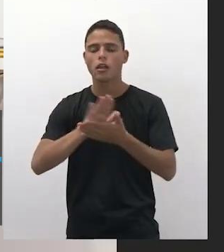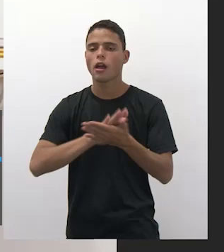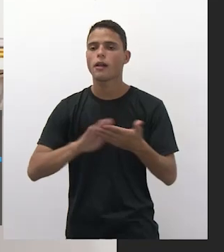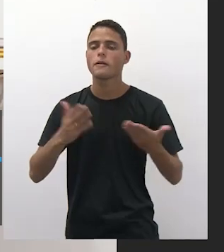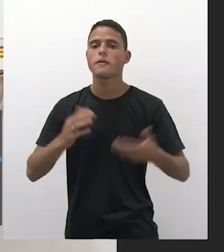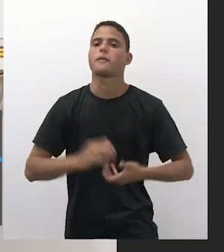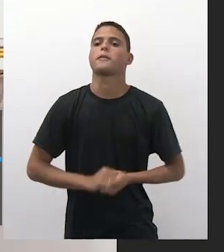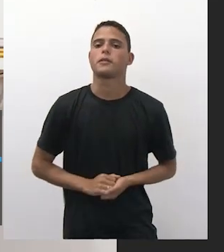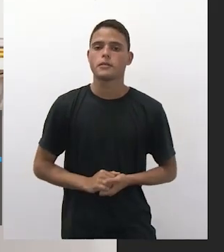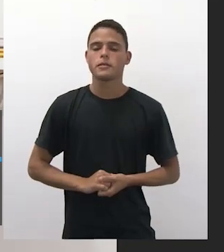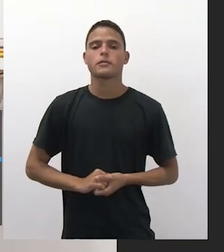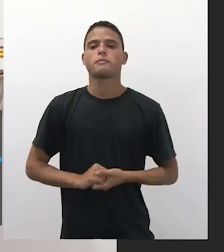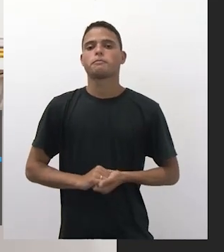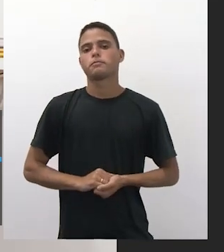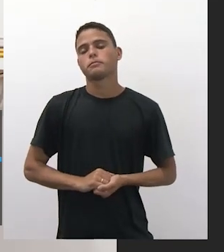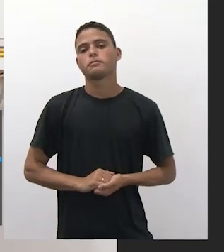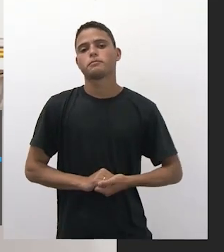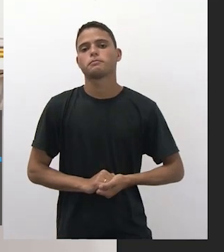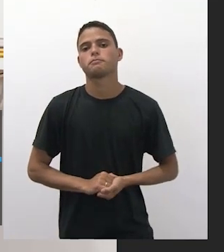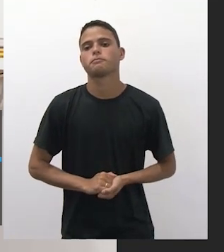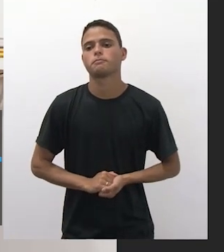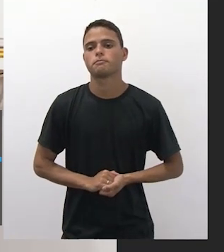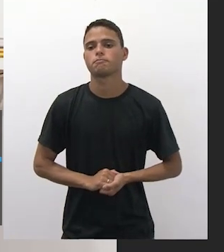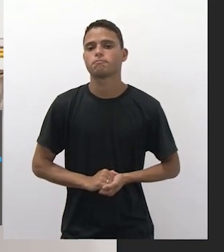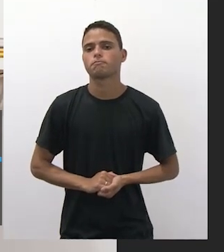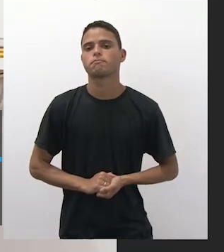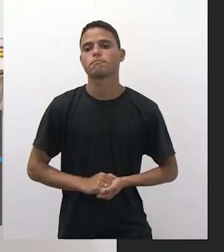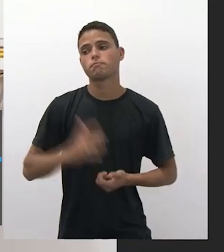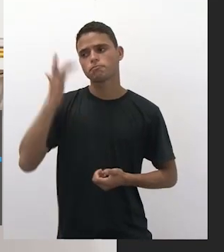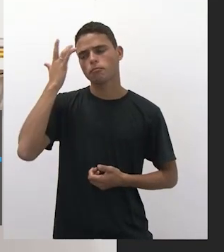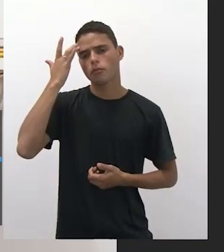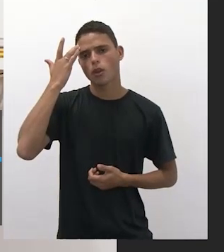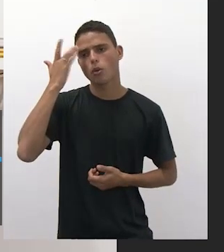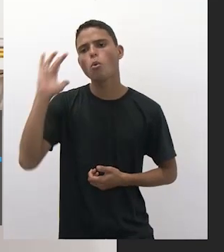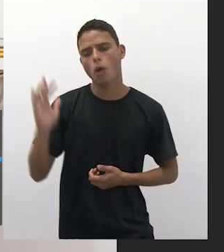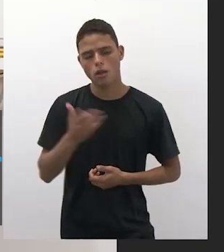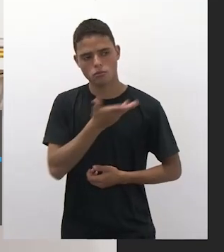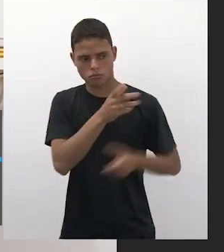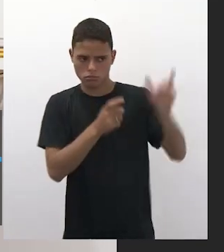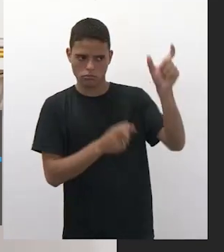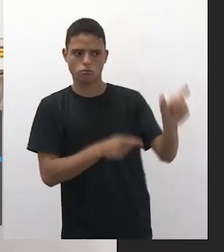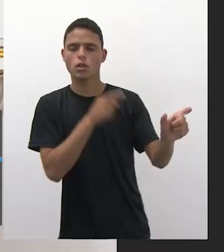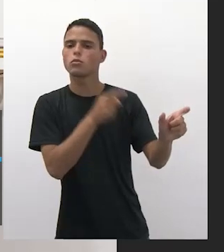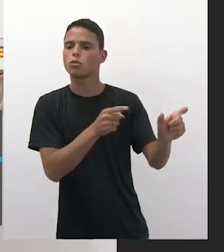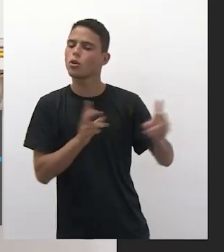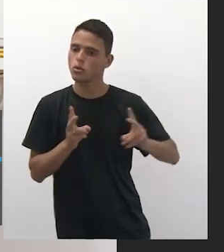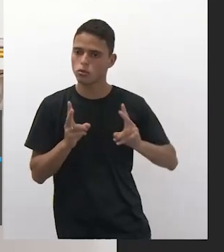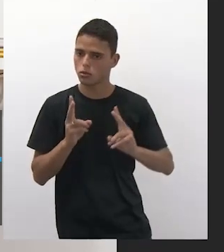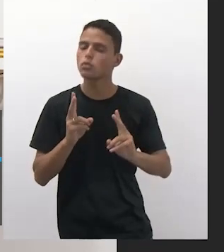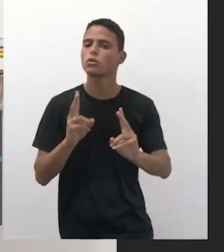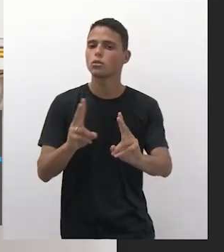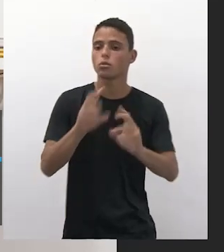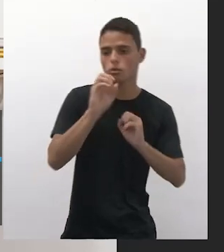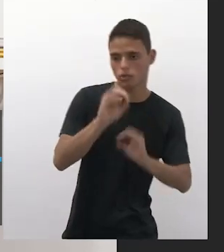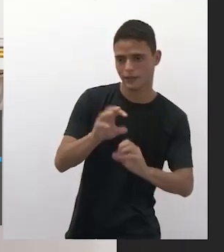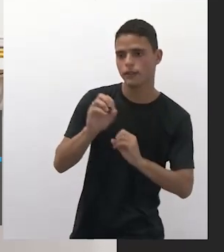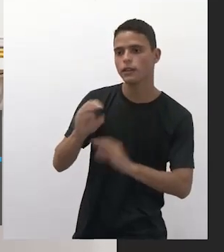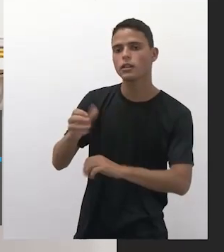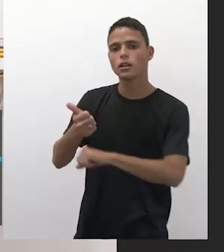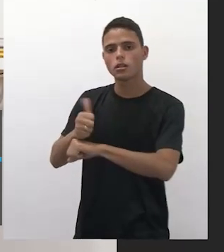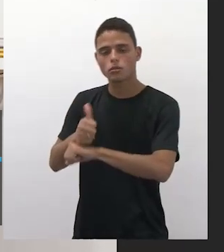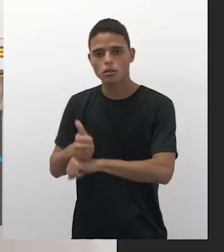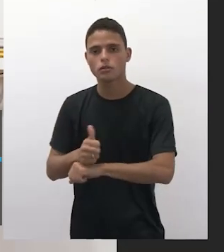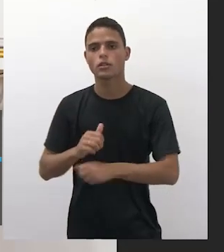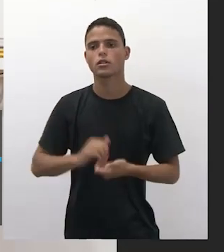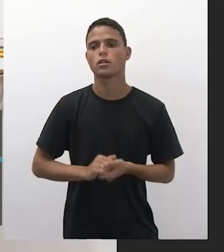é que eu acho que depois ela até continuou, porque depois eu saí que a gente fez